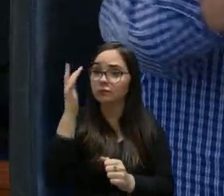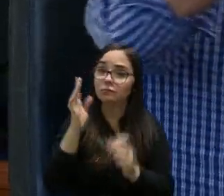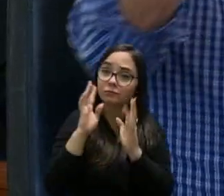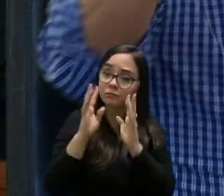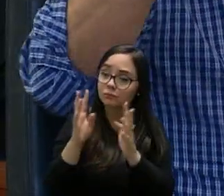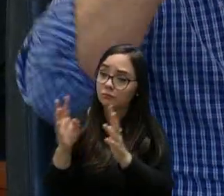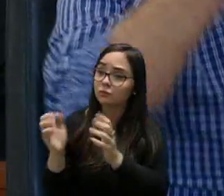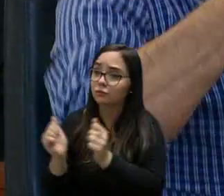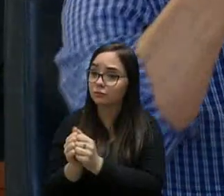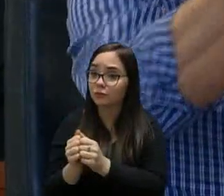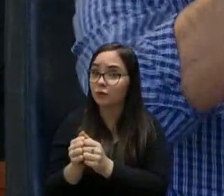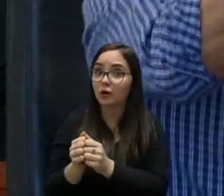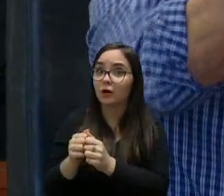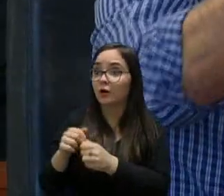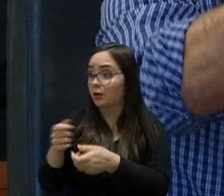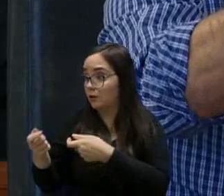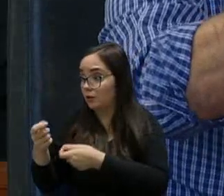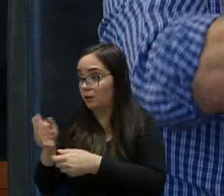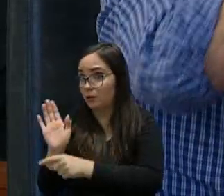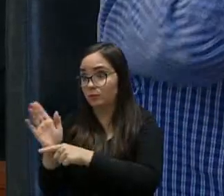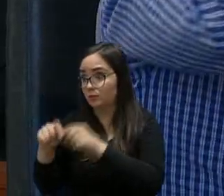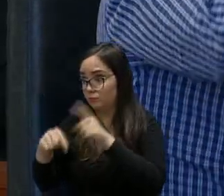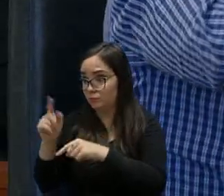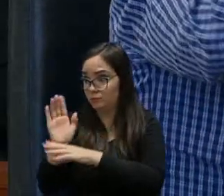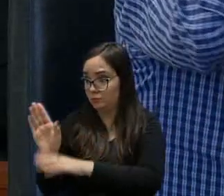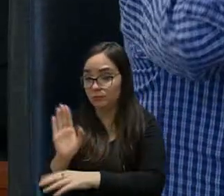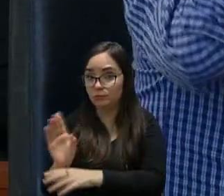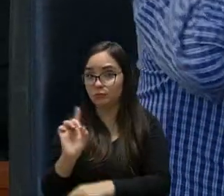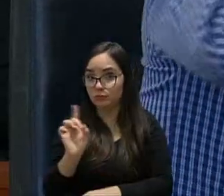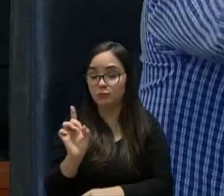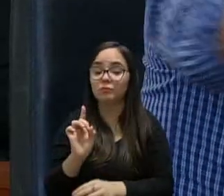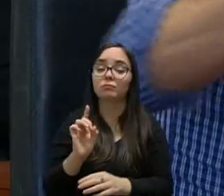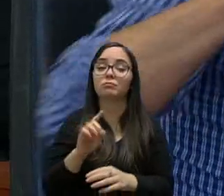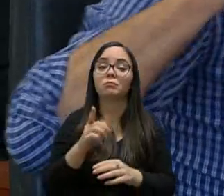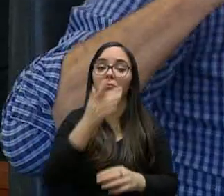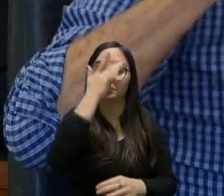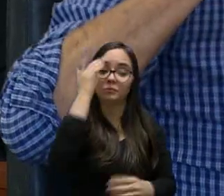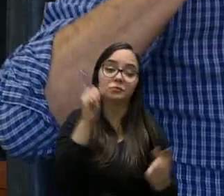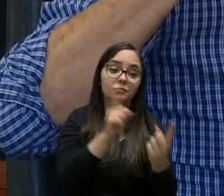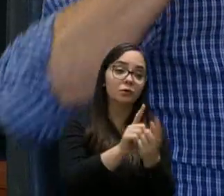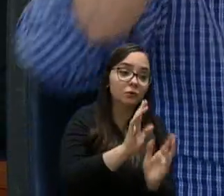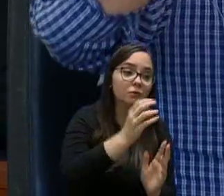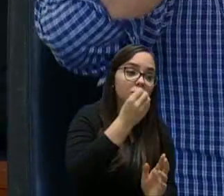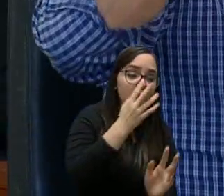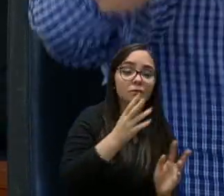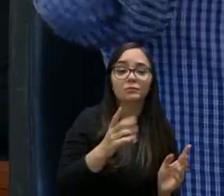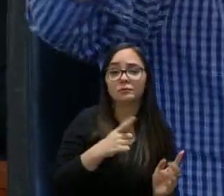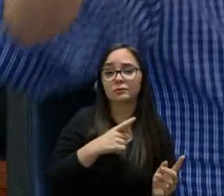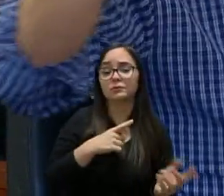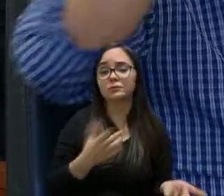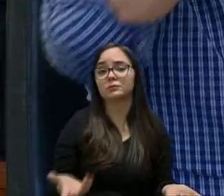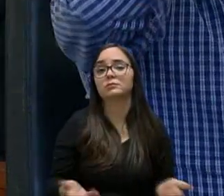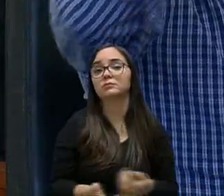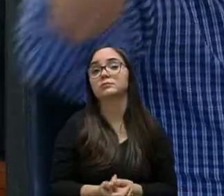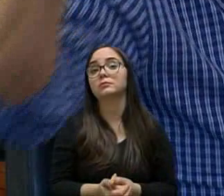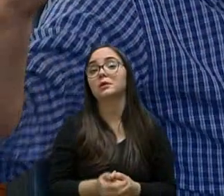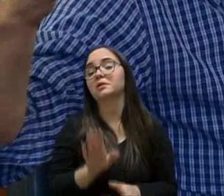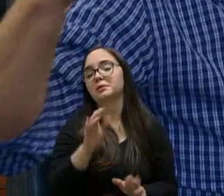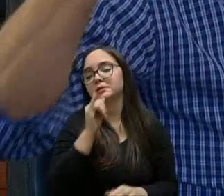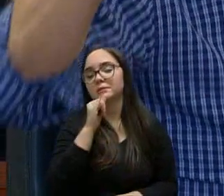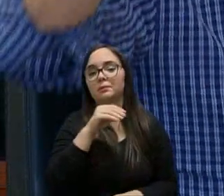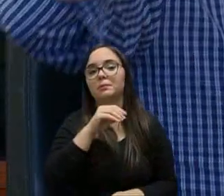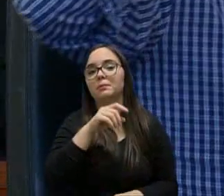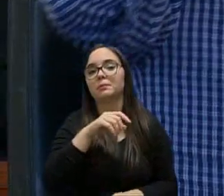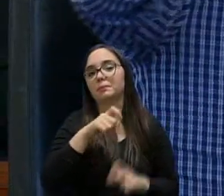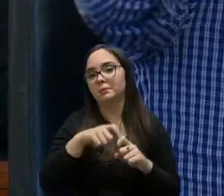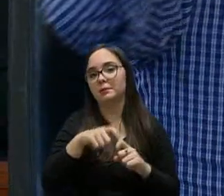instrumentadoras que nas horas que não estão instrumentando a médica o médico estão atendendo o buzz então se ela ganha se